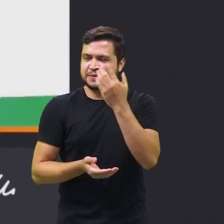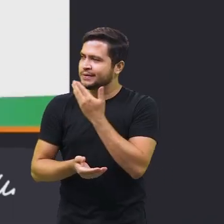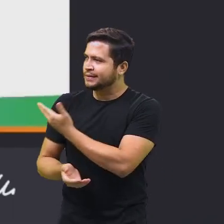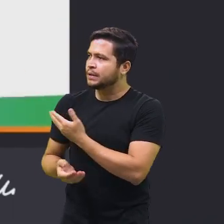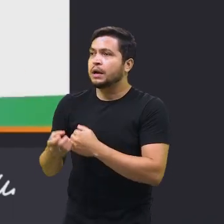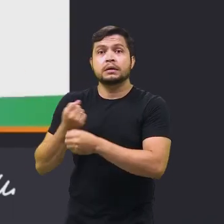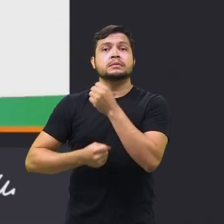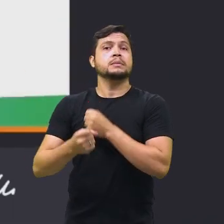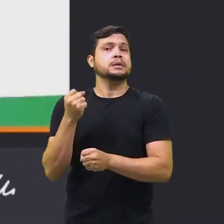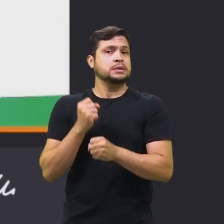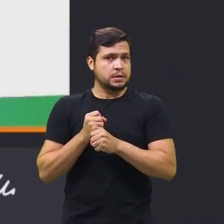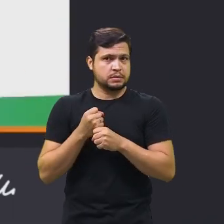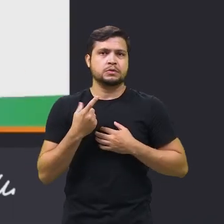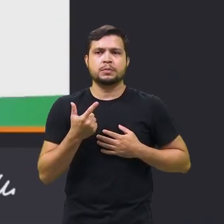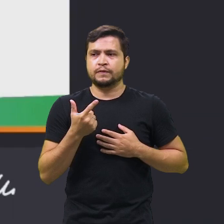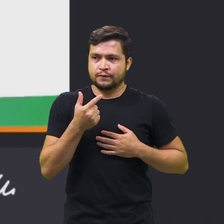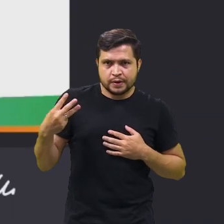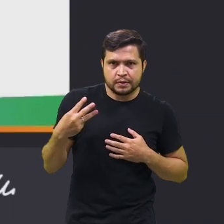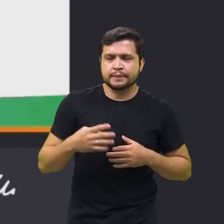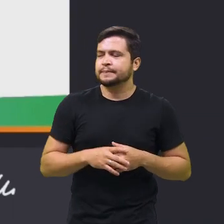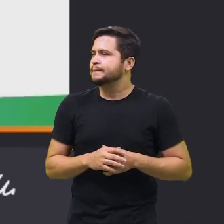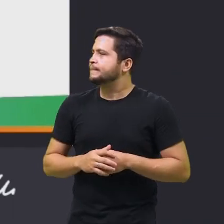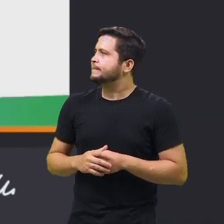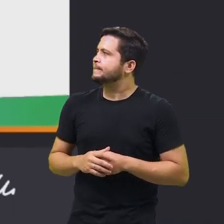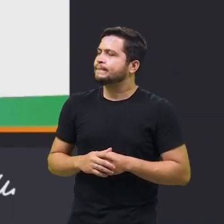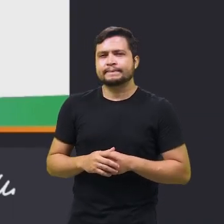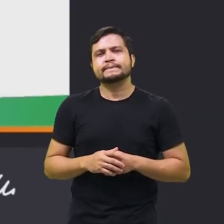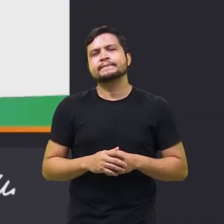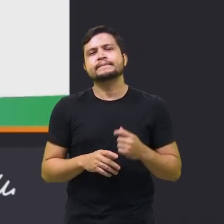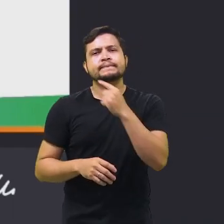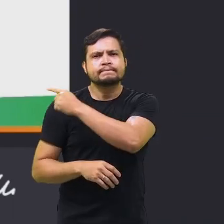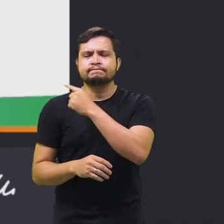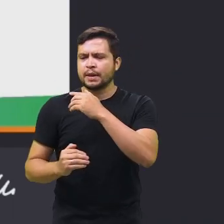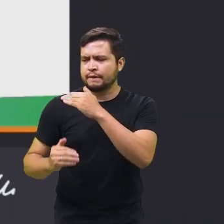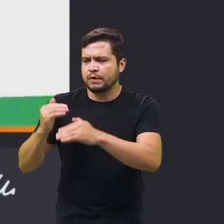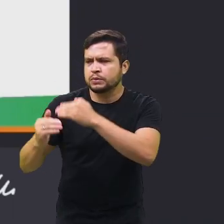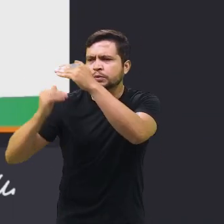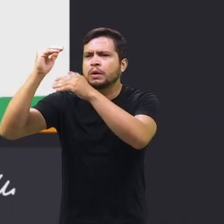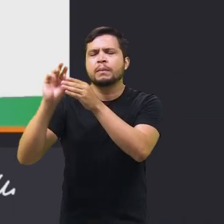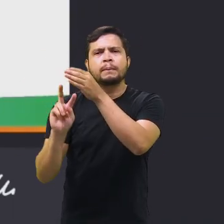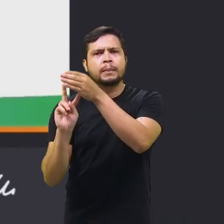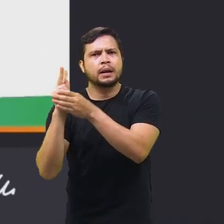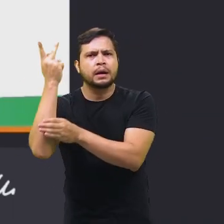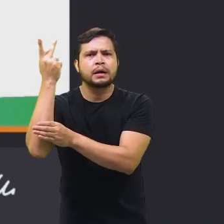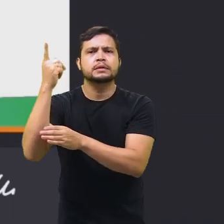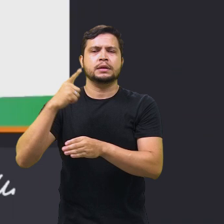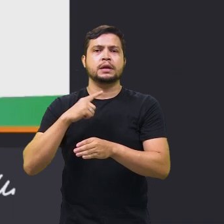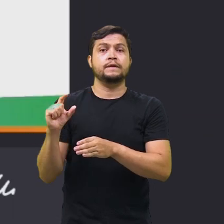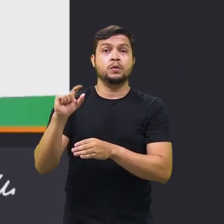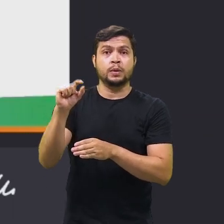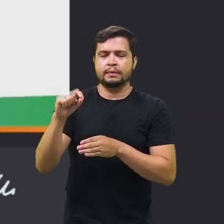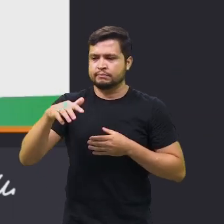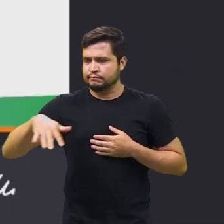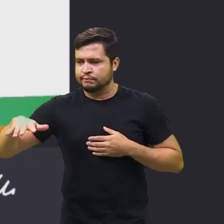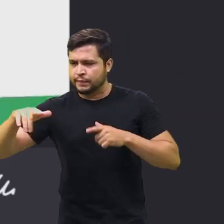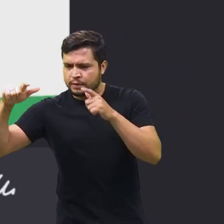essa questão do ano passado, né, em 2023. Durante a evolução das plantas, ocorreu uma transição